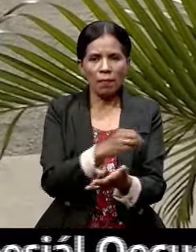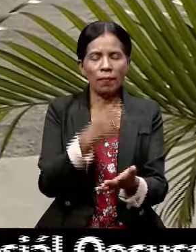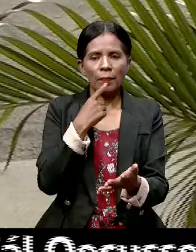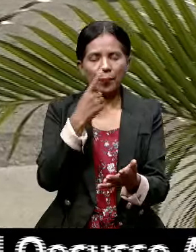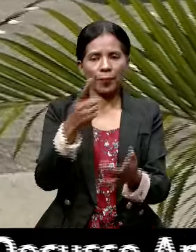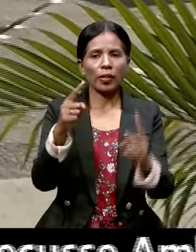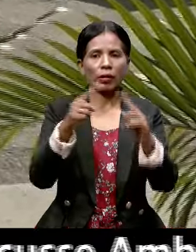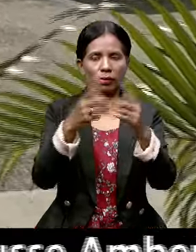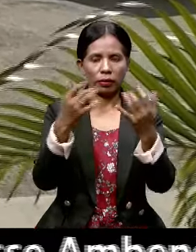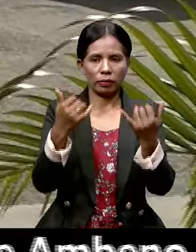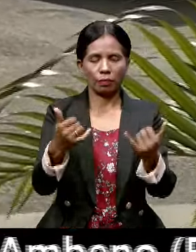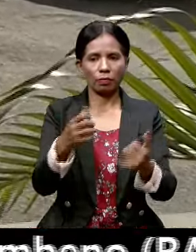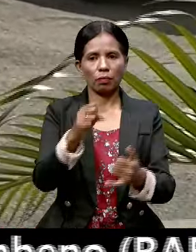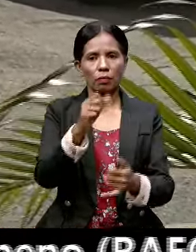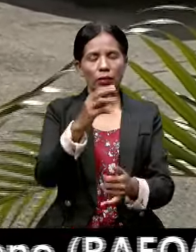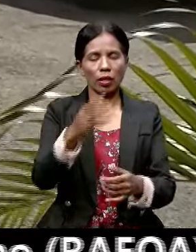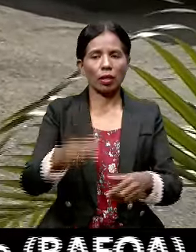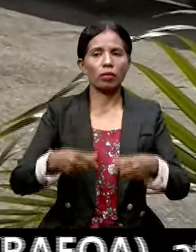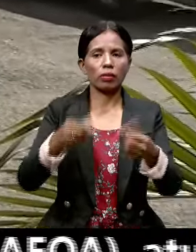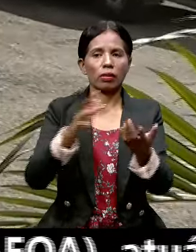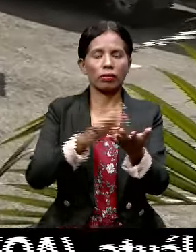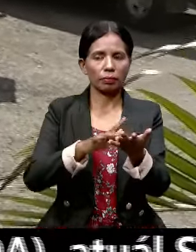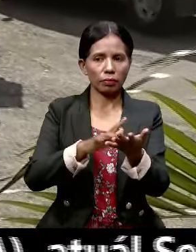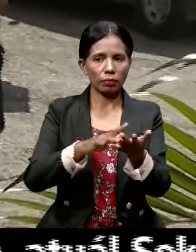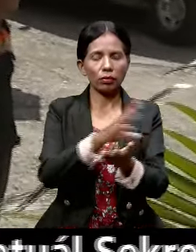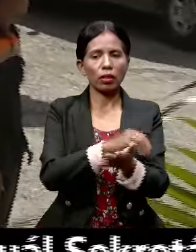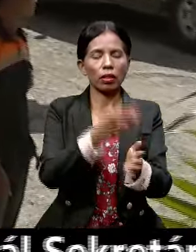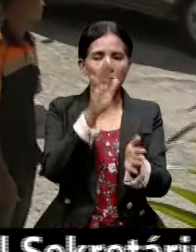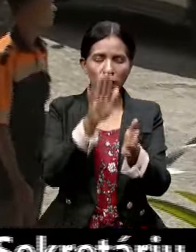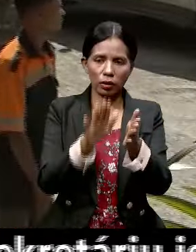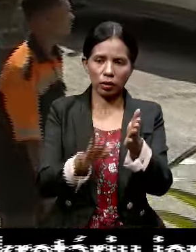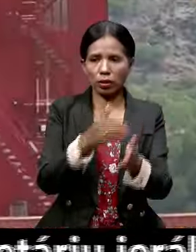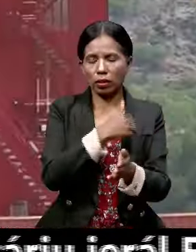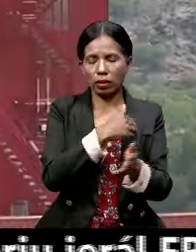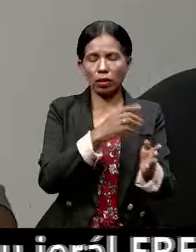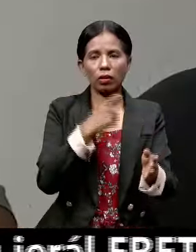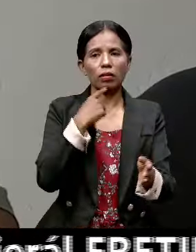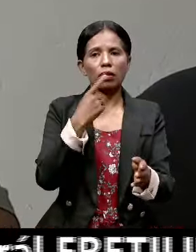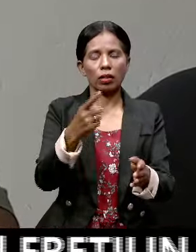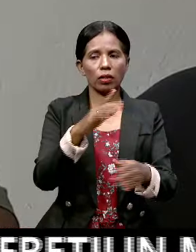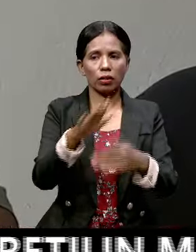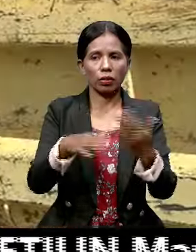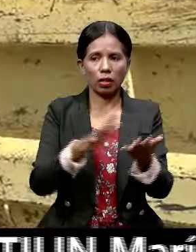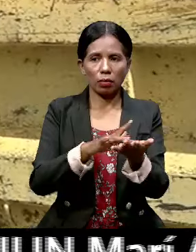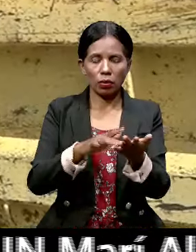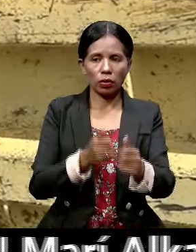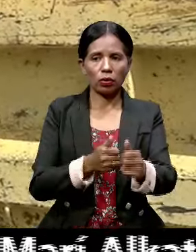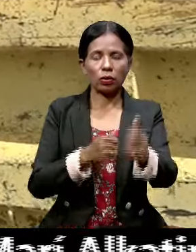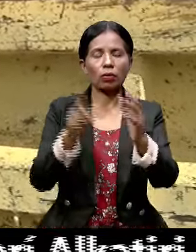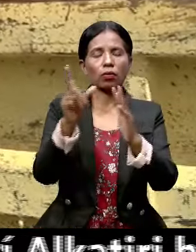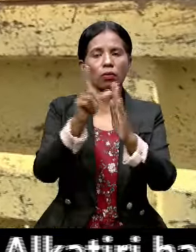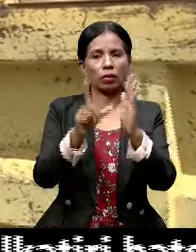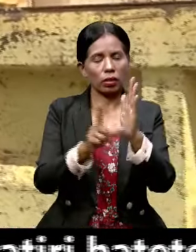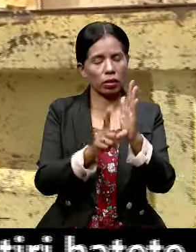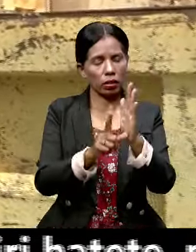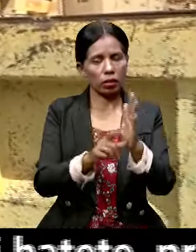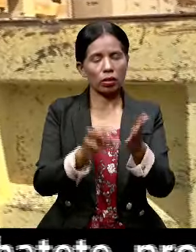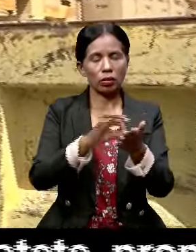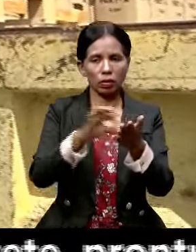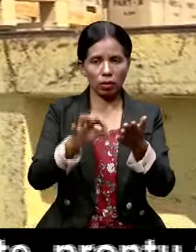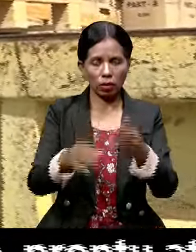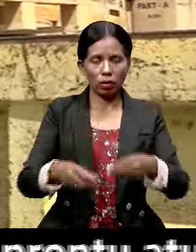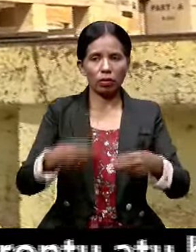beto hin Loran Salimago fornece ai moro ho quantidade ki si deu hatan ho tu ai moro tu ir lista ne be iha contrato laran ho di